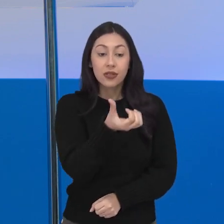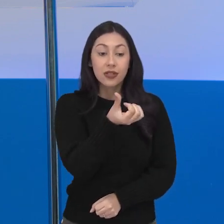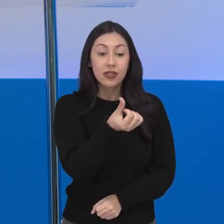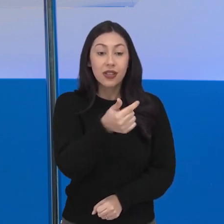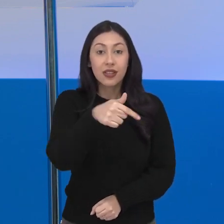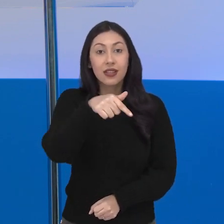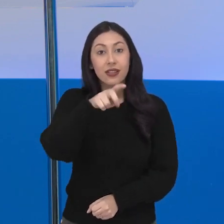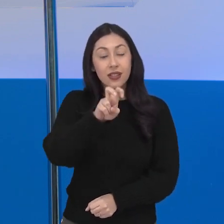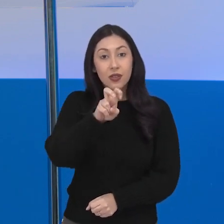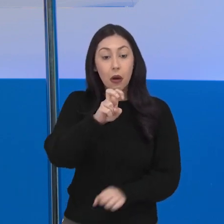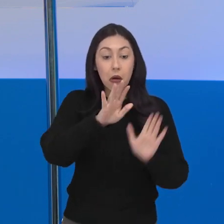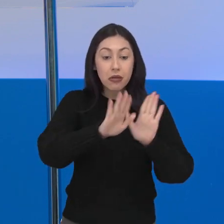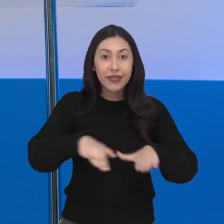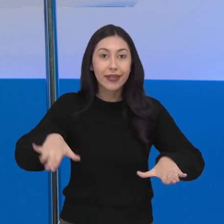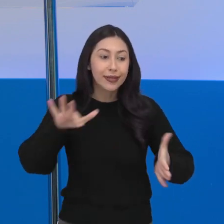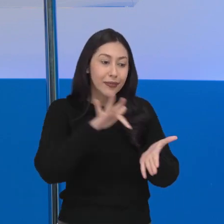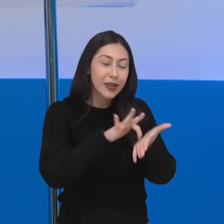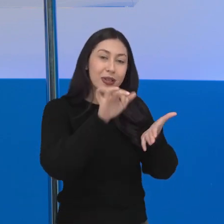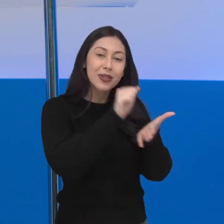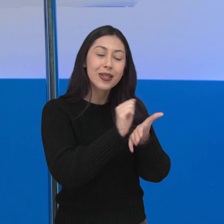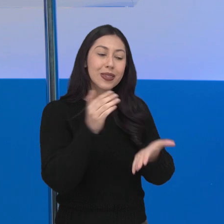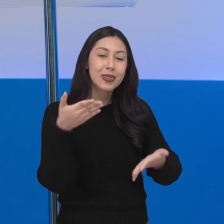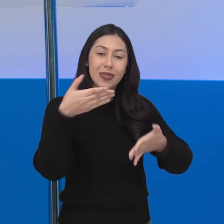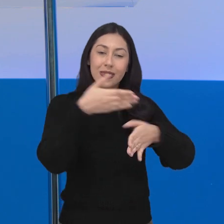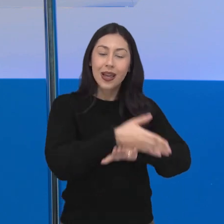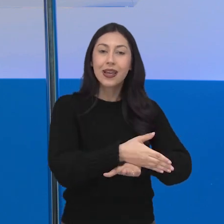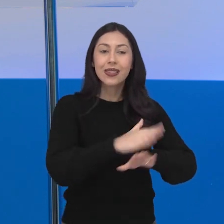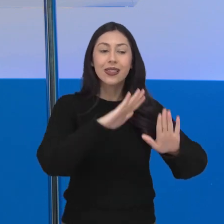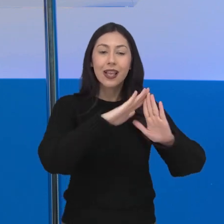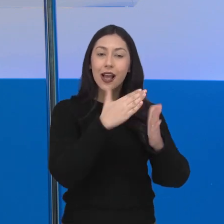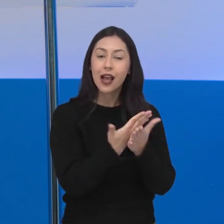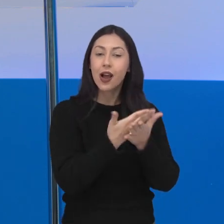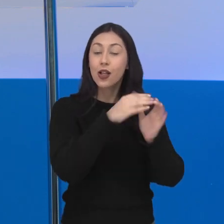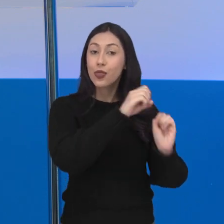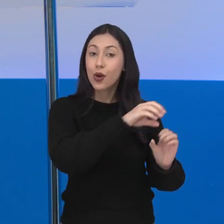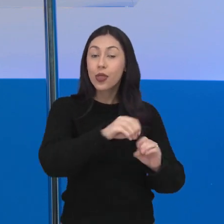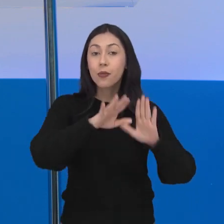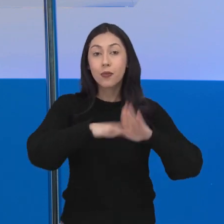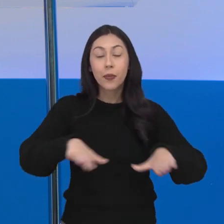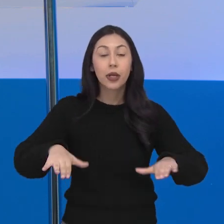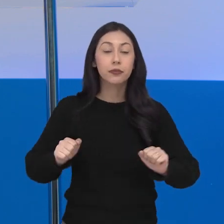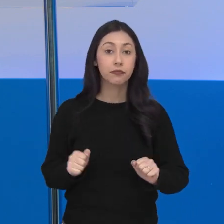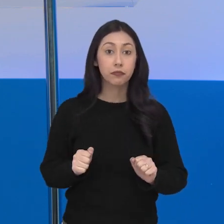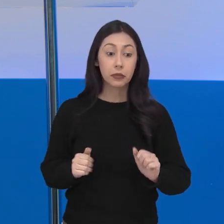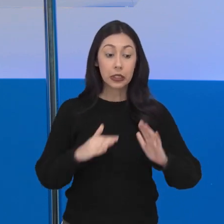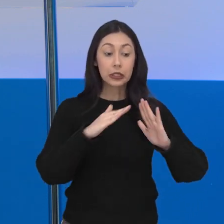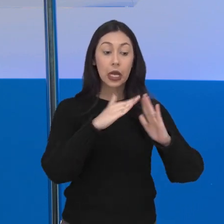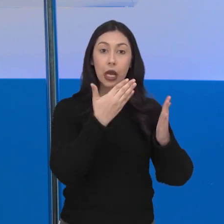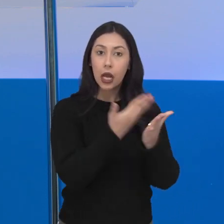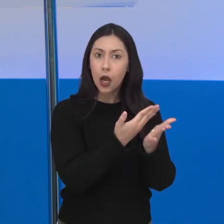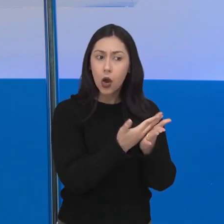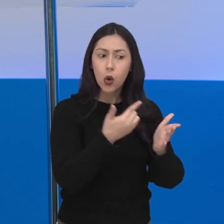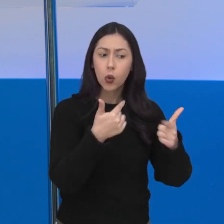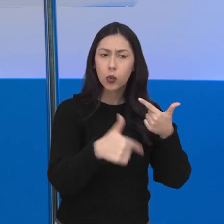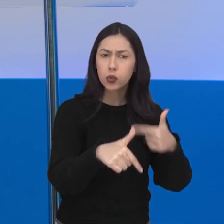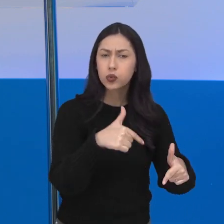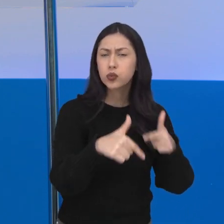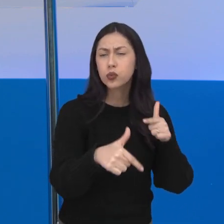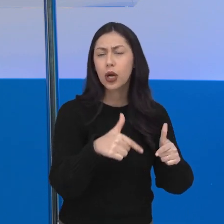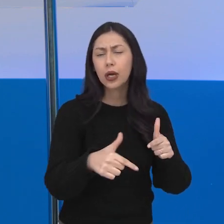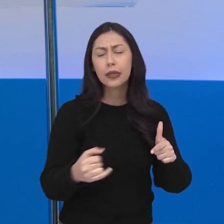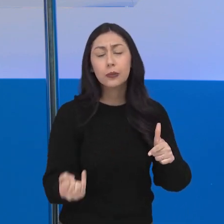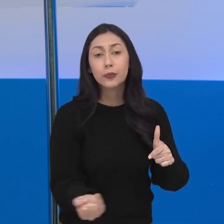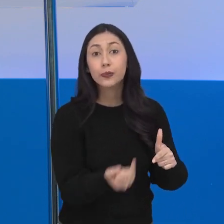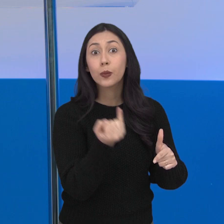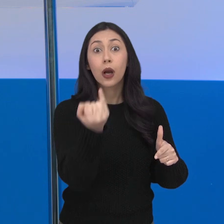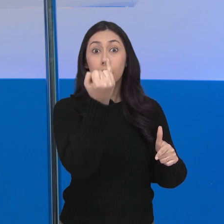31.675 crianças nas escolas de educação infantil. O trabalho dentro das unidades durante essa primeira fase do ensino